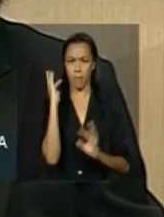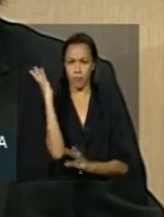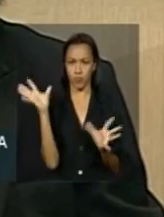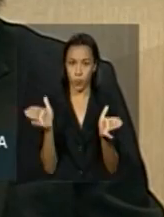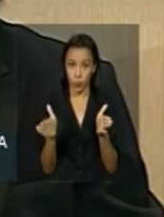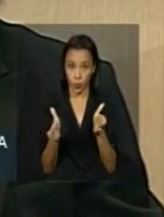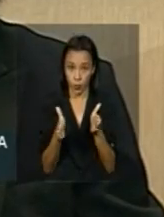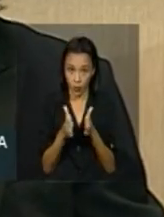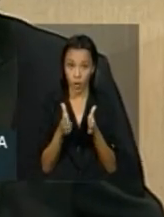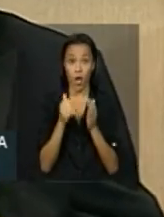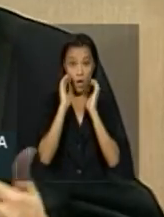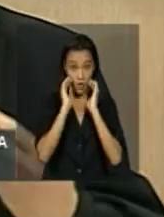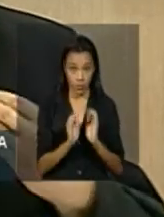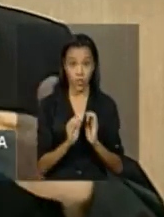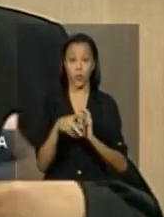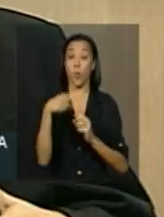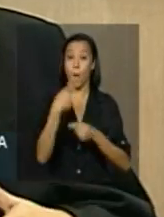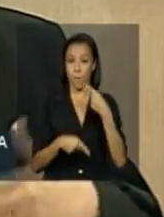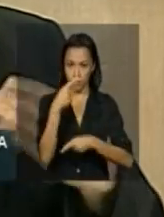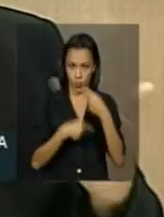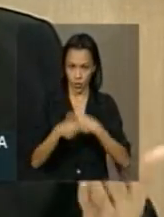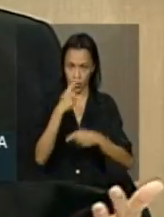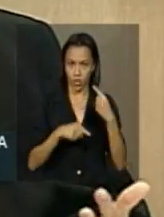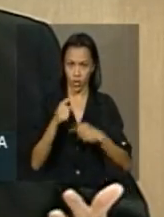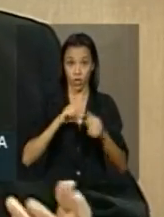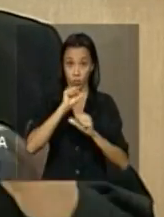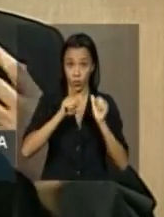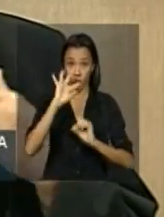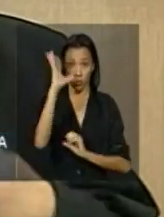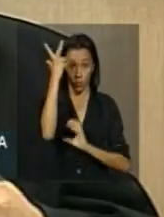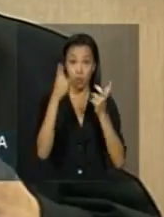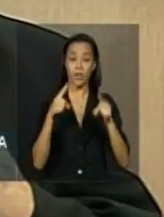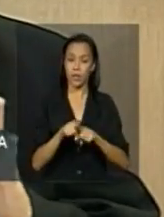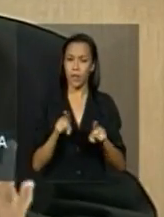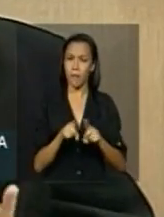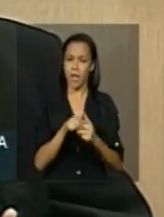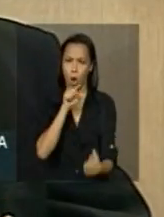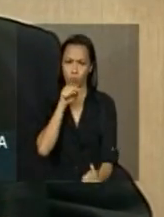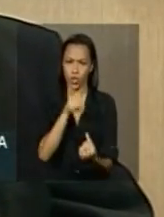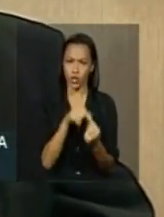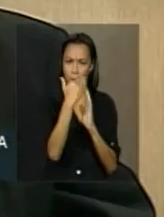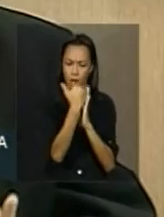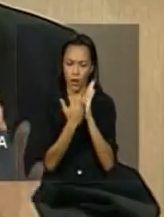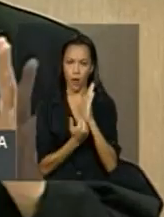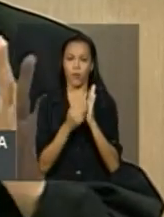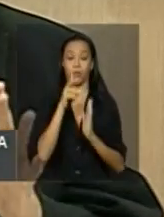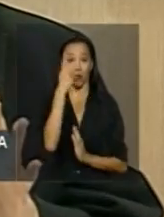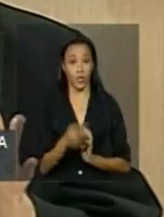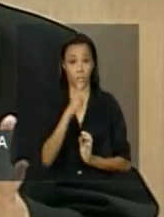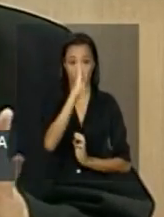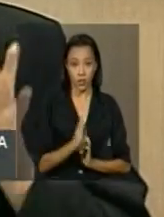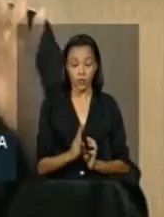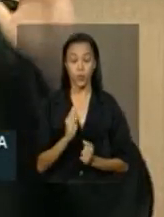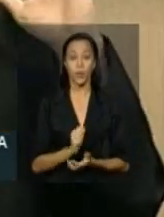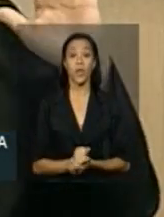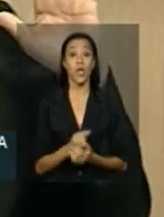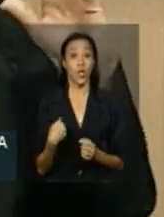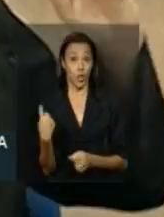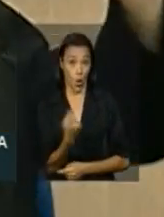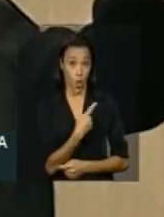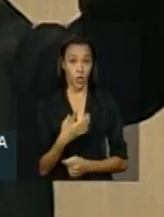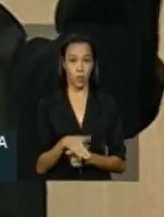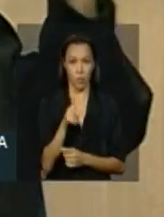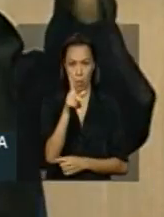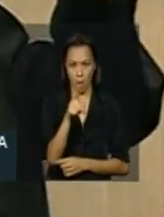Plano Nacional de mudança do clima a política nacional de mudança do clima e as metas estabelecidas voluntariamente pelo Brasil a tendência quando nós temos um